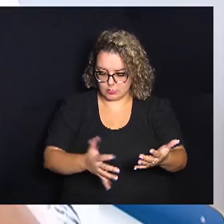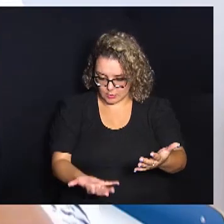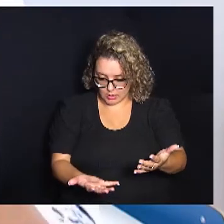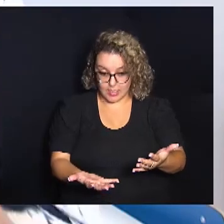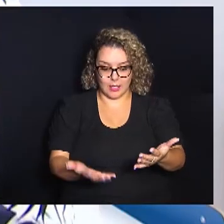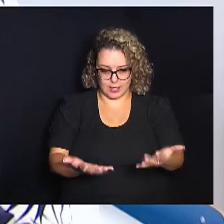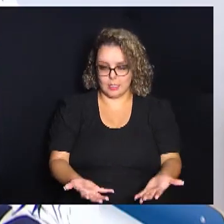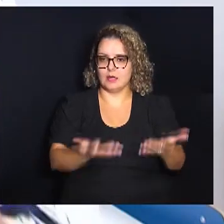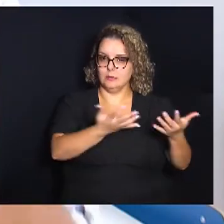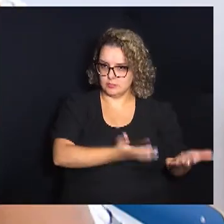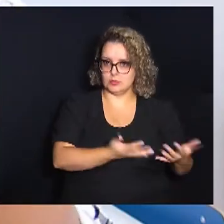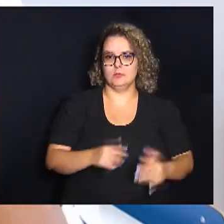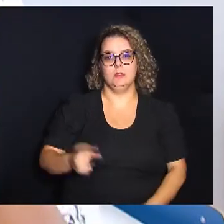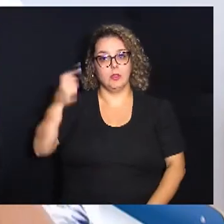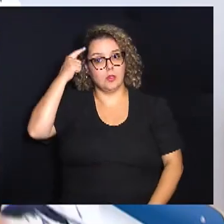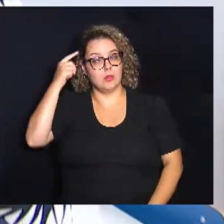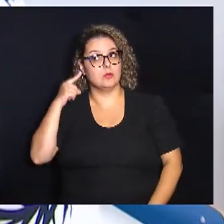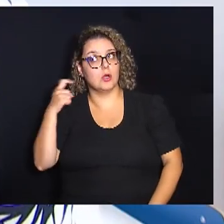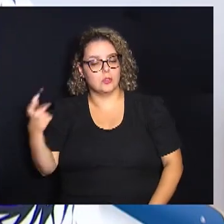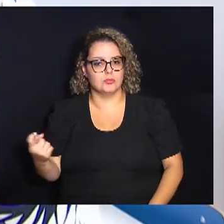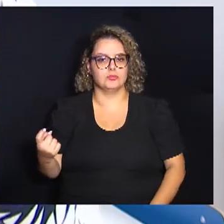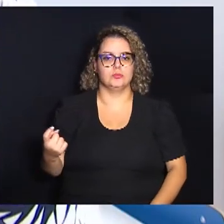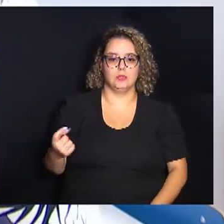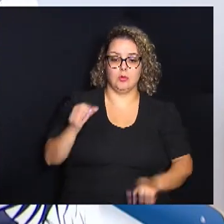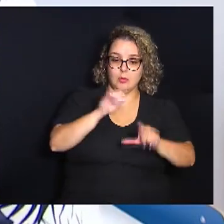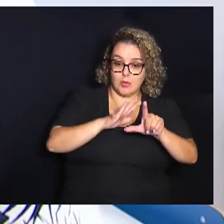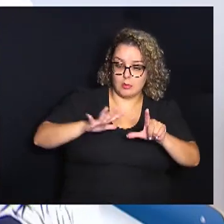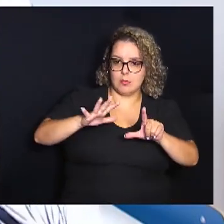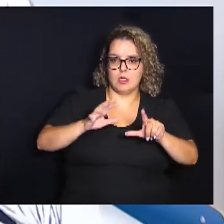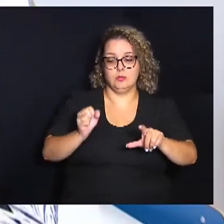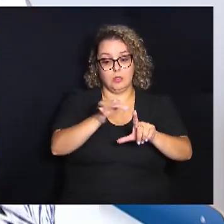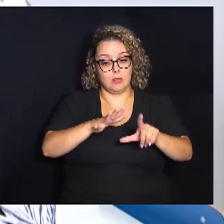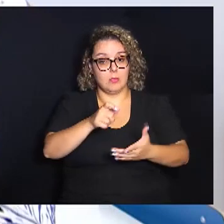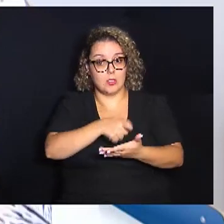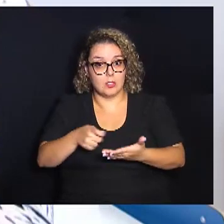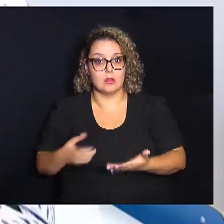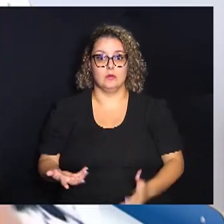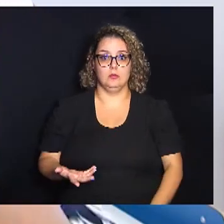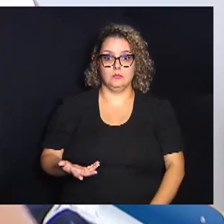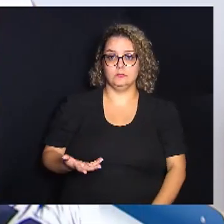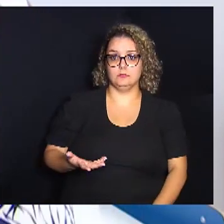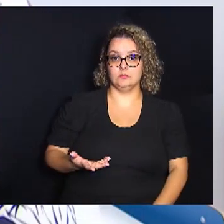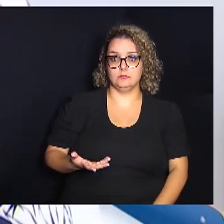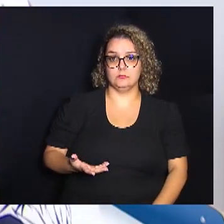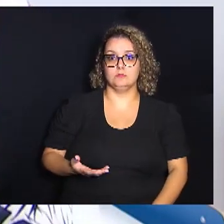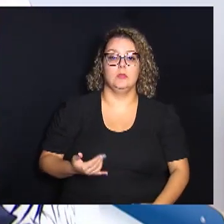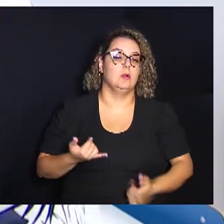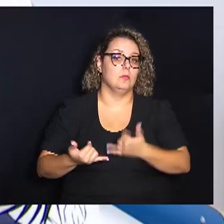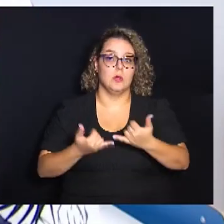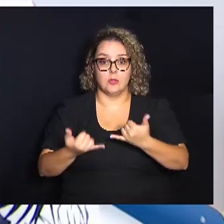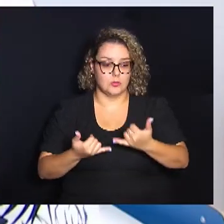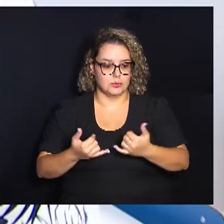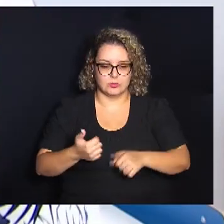associando a imagem com ela mesma, associando a imagem com uma palavra escrita. E aí você, né, os jogadores ali,